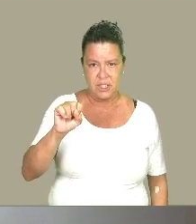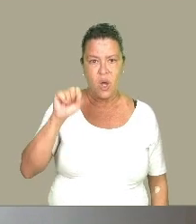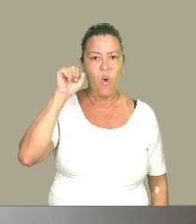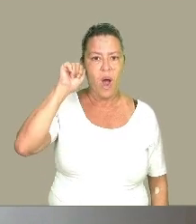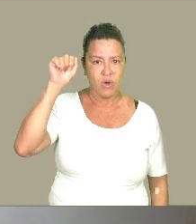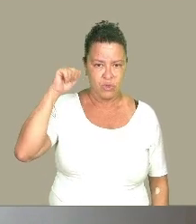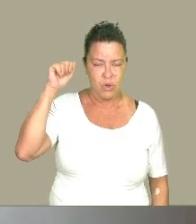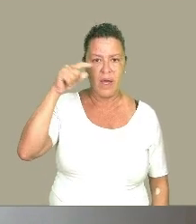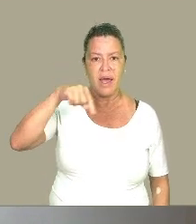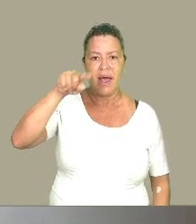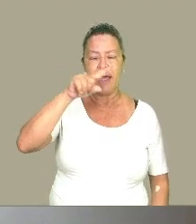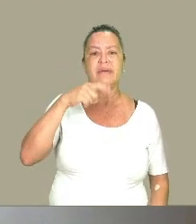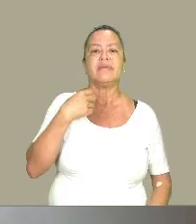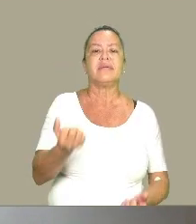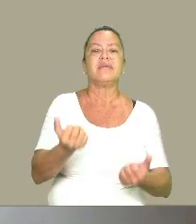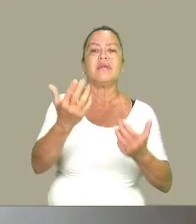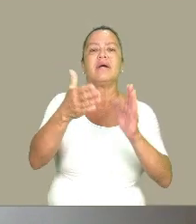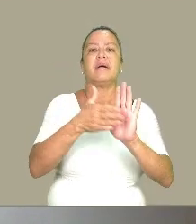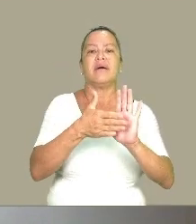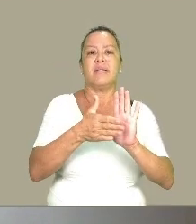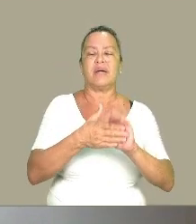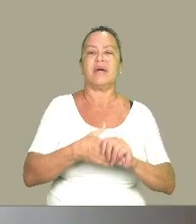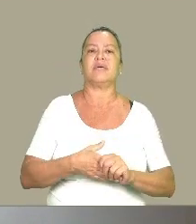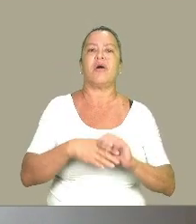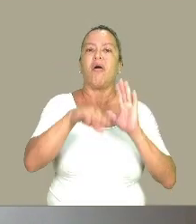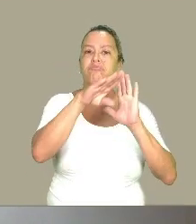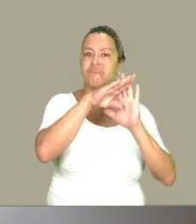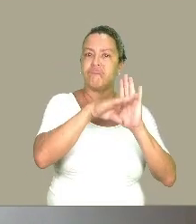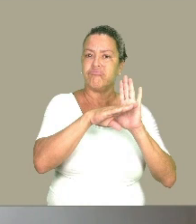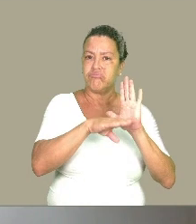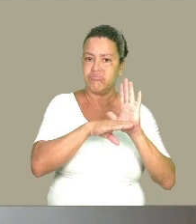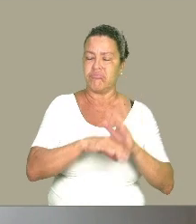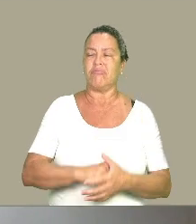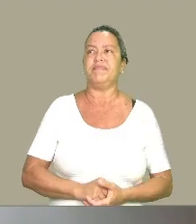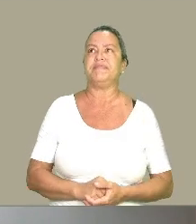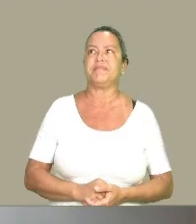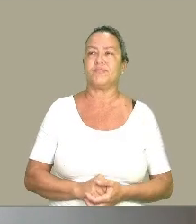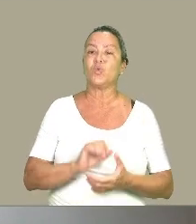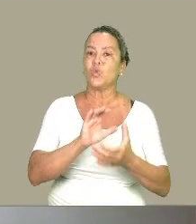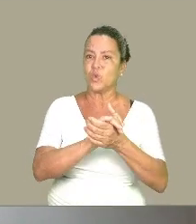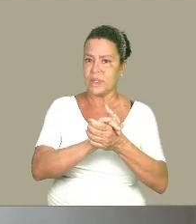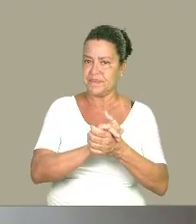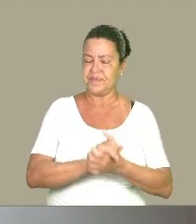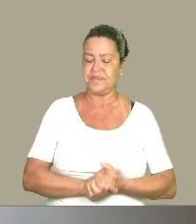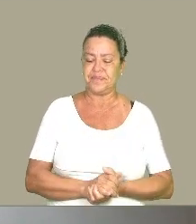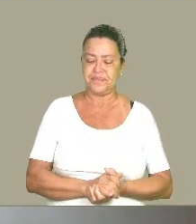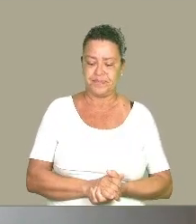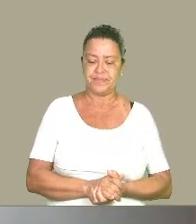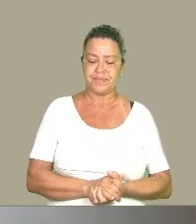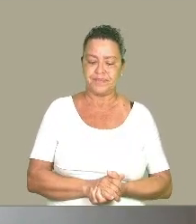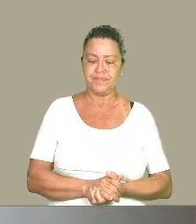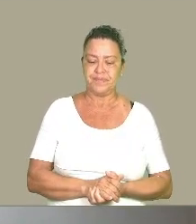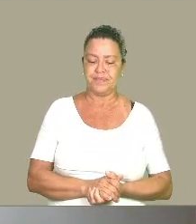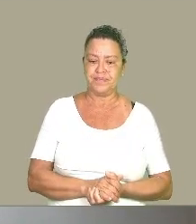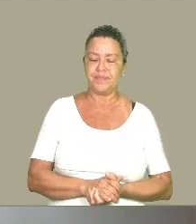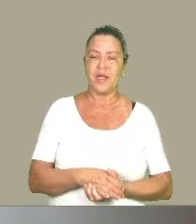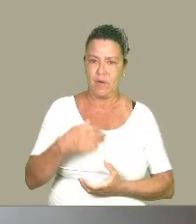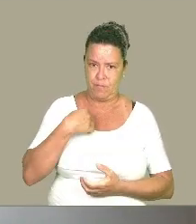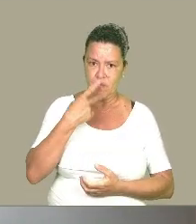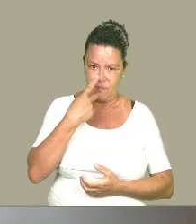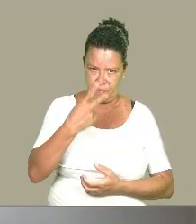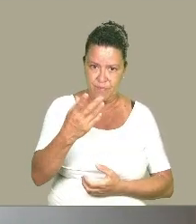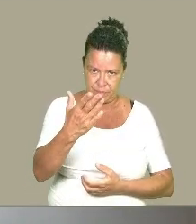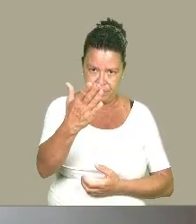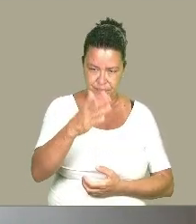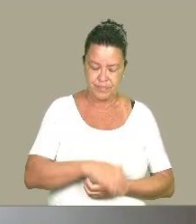ele traz uma proposta de classificação dos casamentos, que nós vamos ver aqui